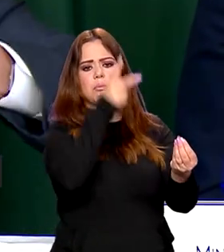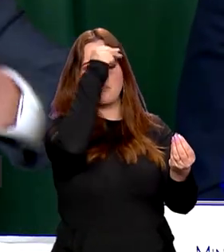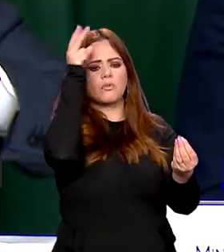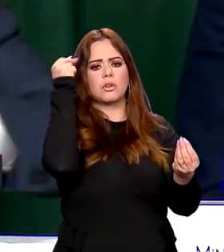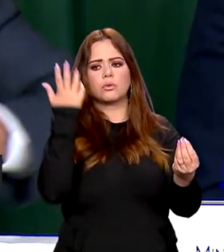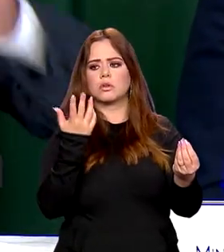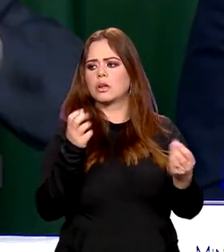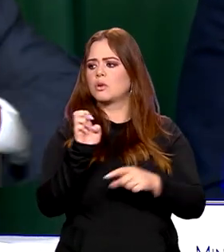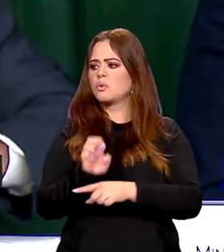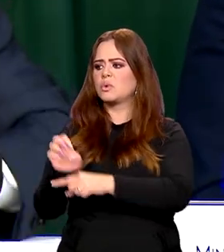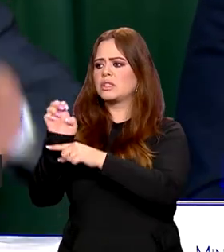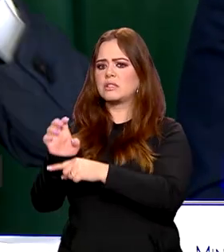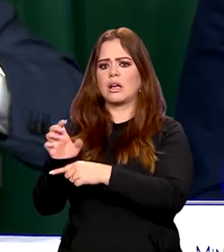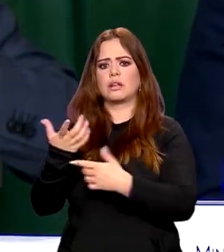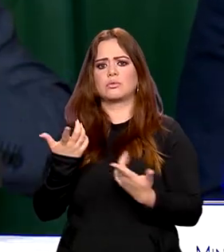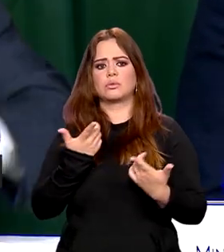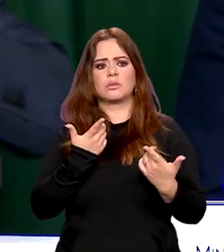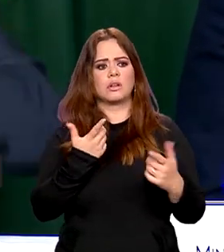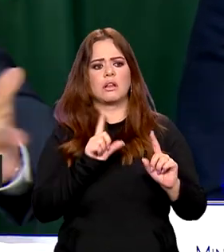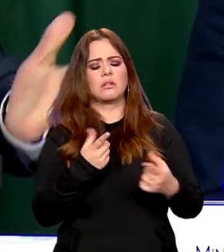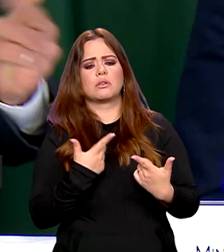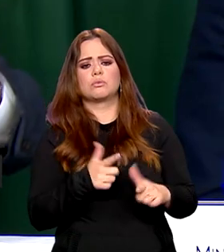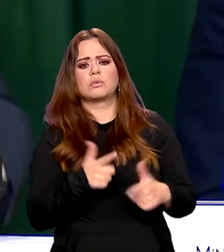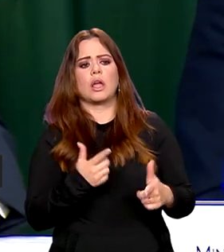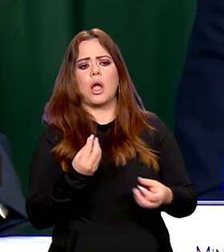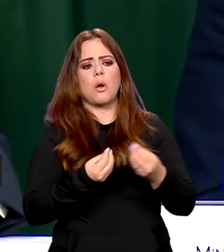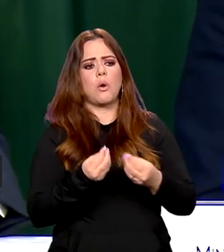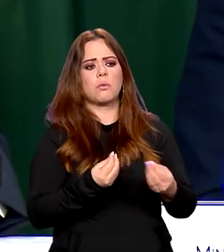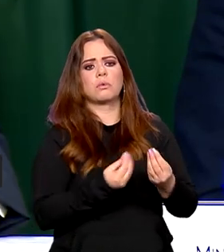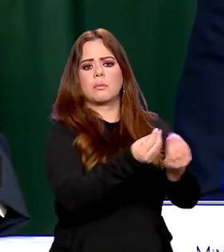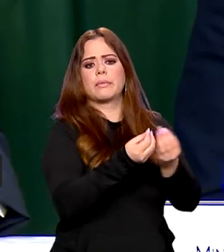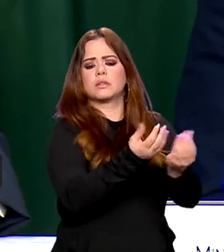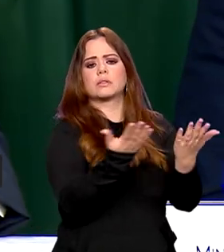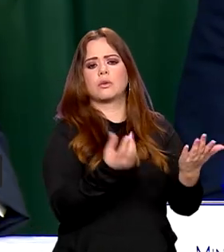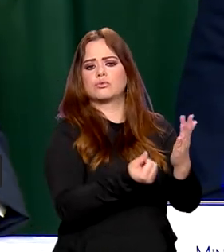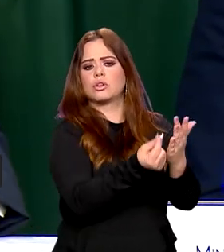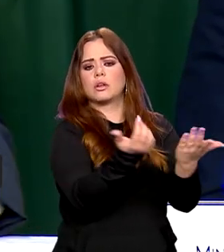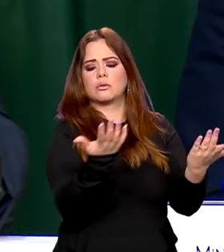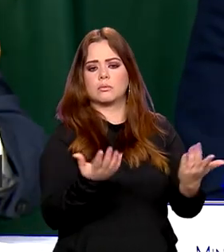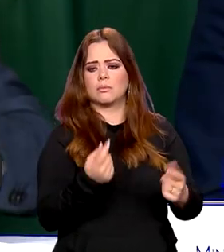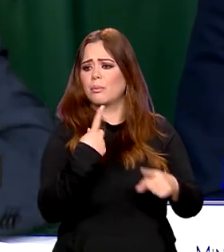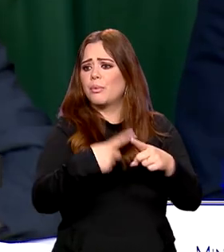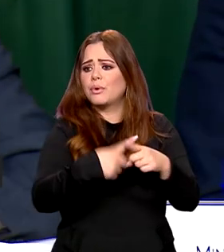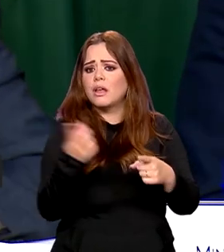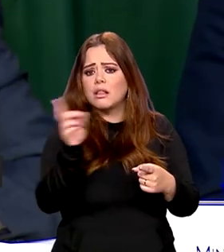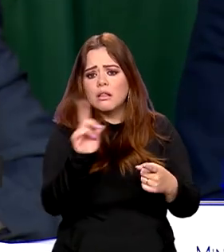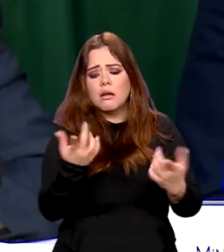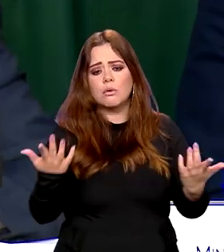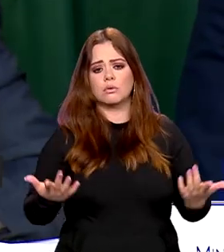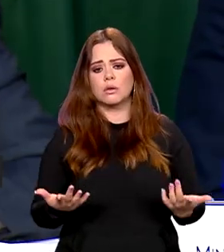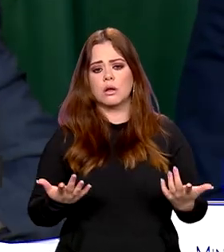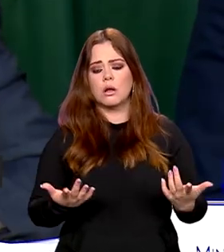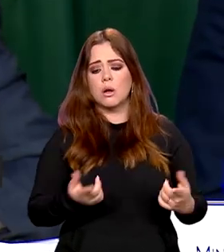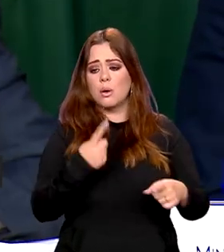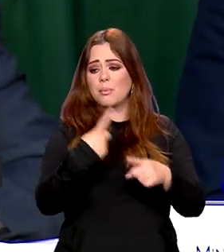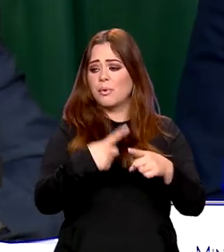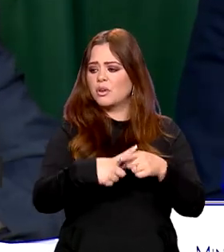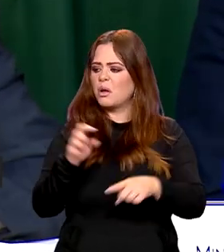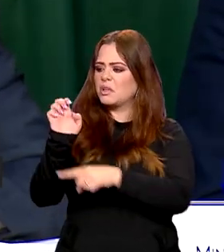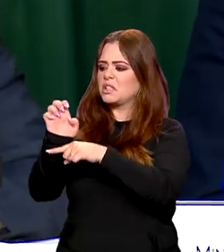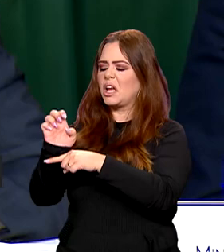tem capacidade de endividamento e a prefeitura tem, por que não emprestar? Por que que o Estado faz o papel de